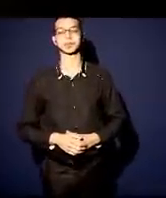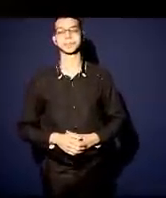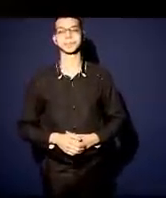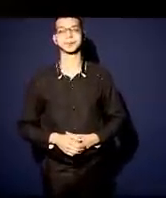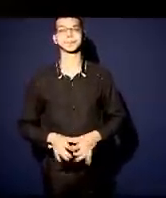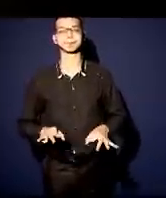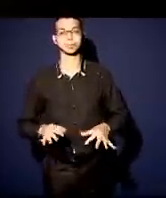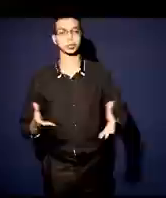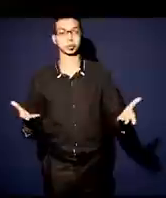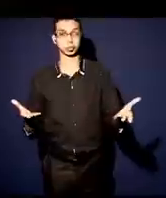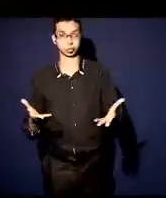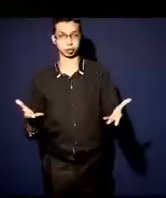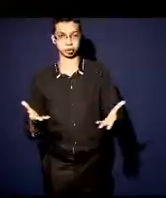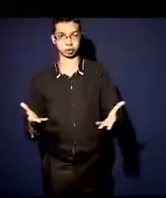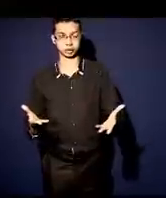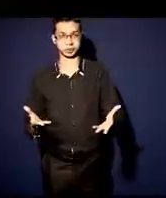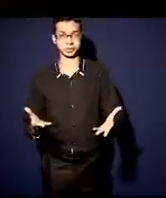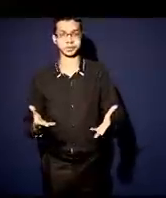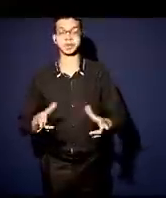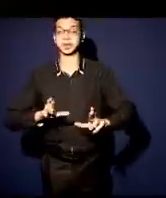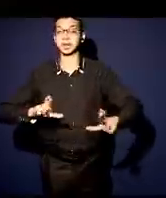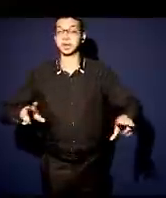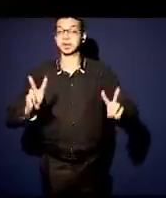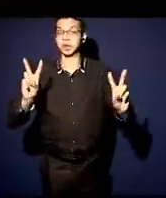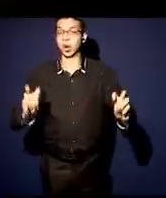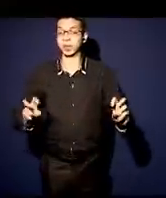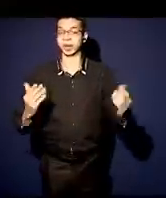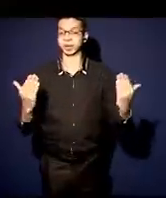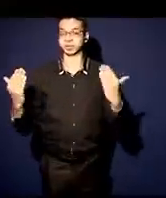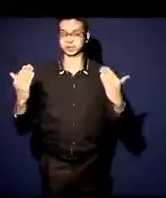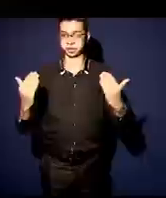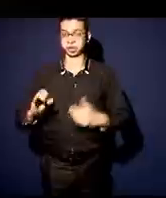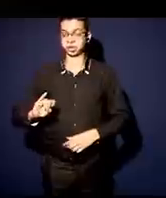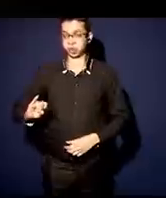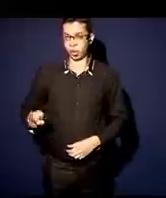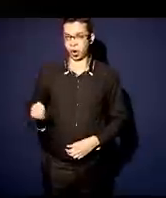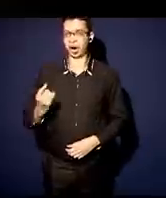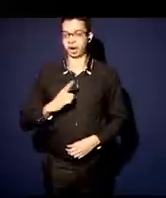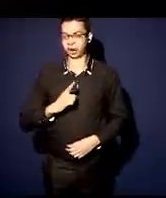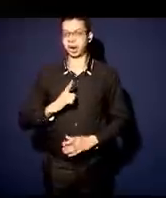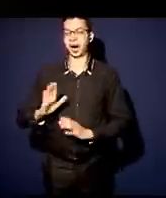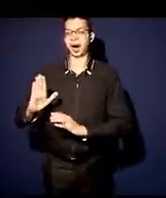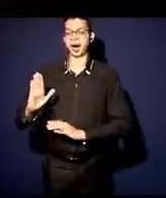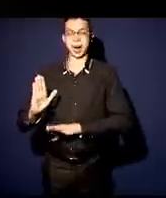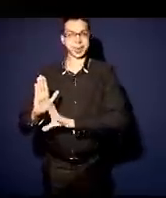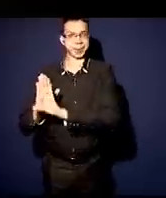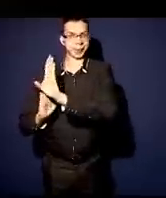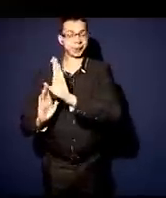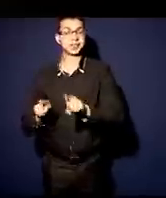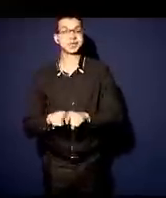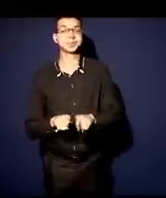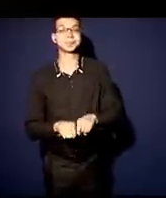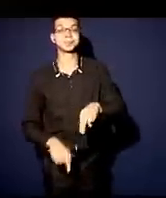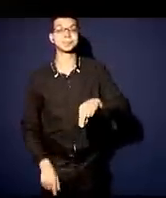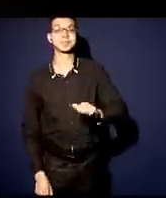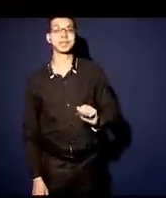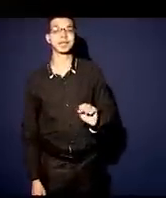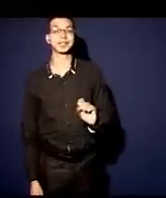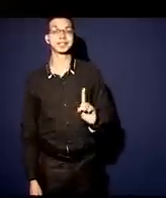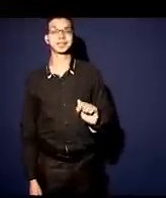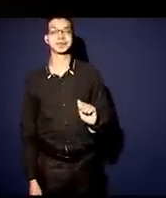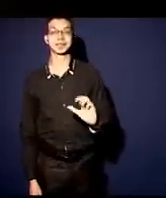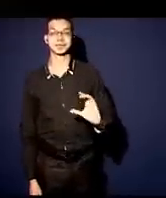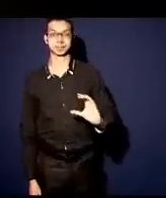tem hoje uma dicotomia entre juros subindo e o Nasdaq outperformando nas